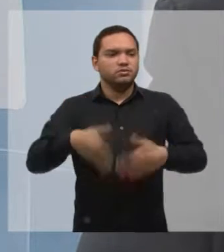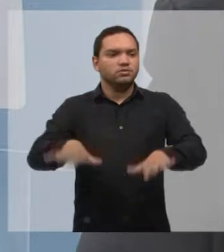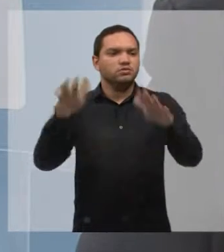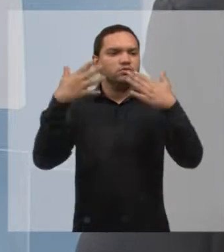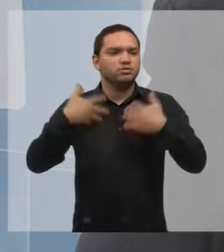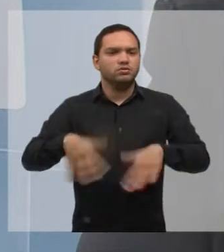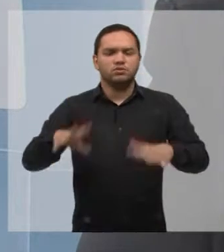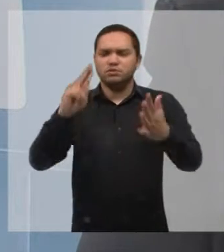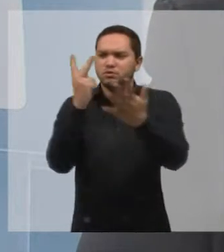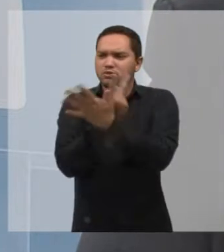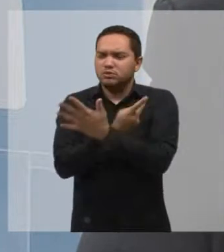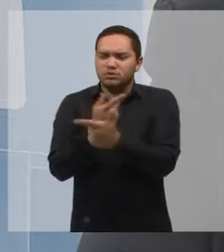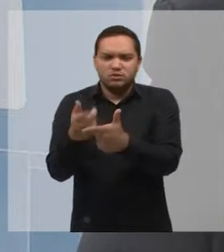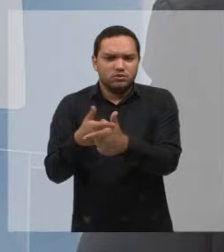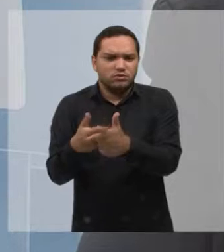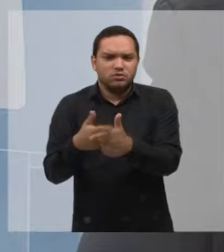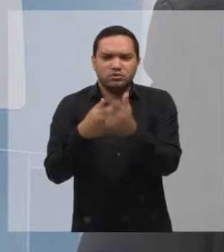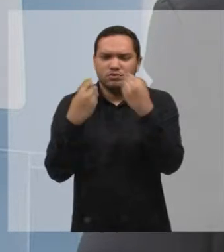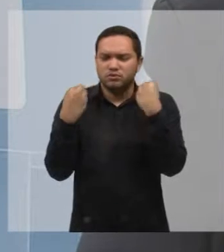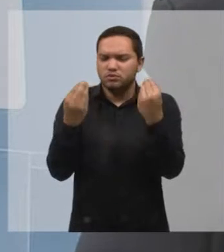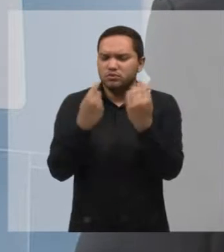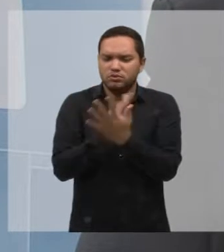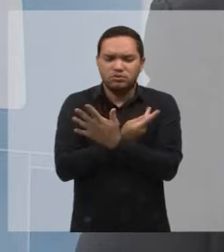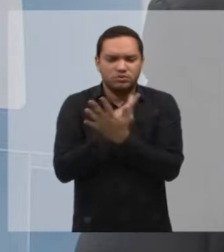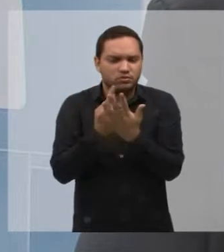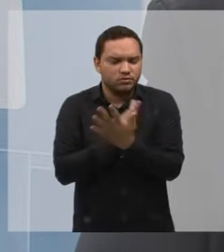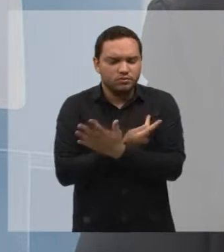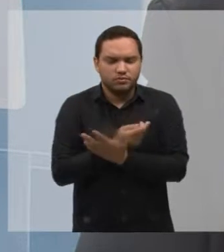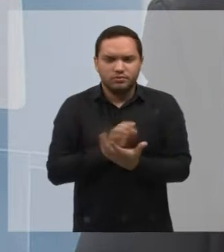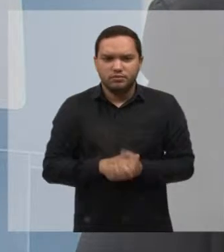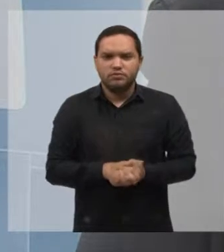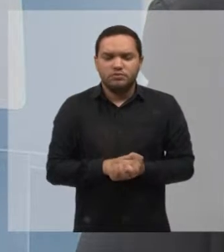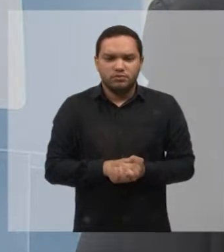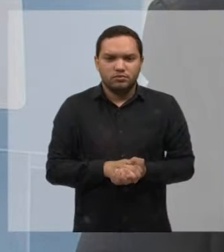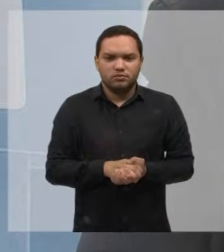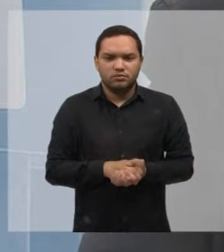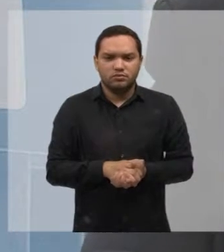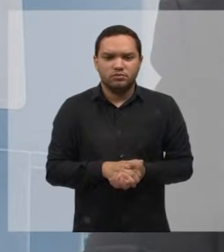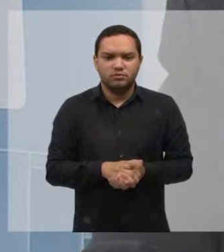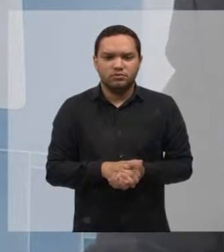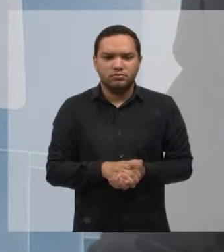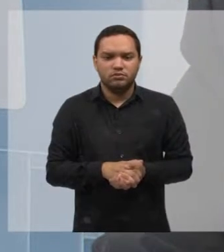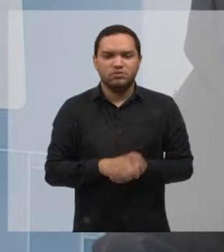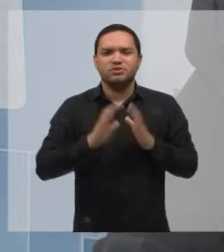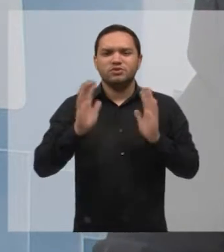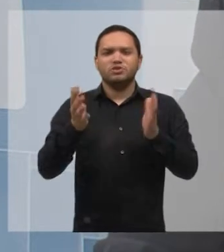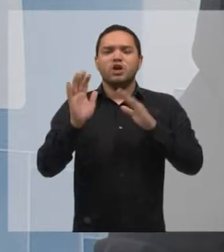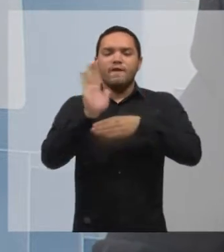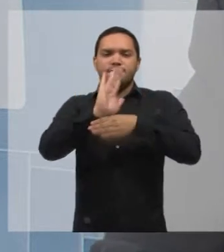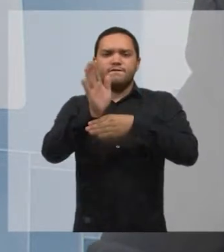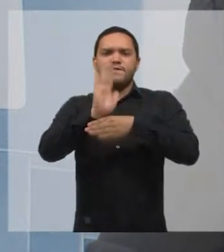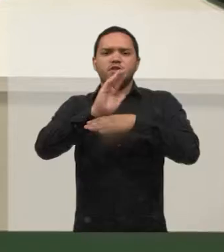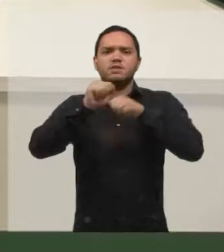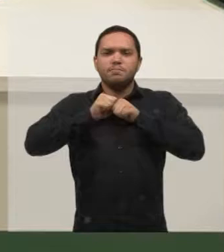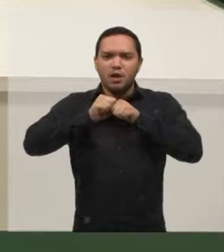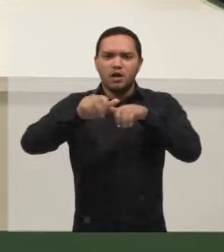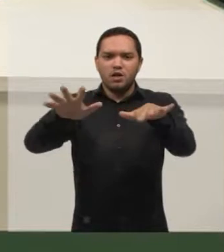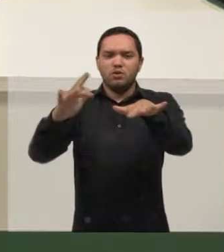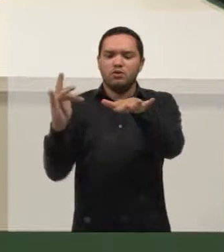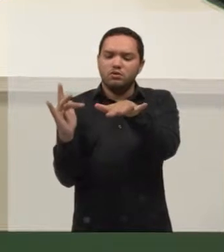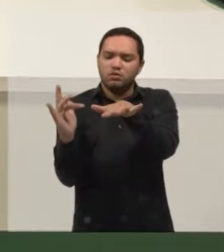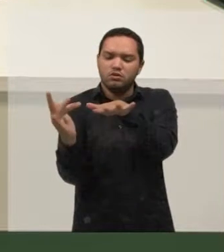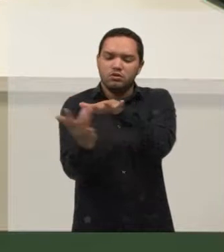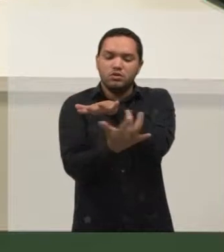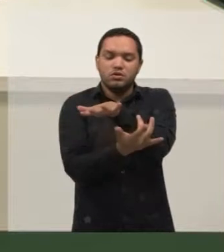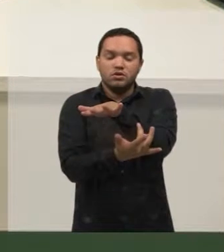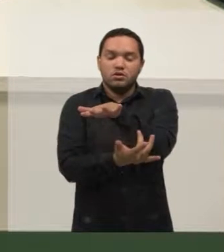correr, sabendo que aquilo poderia acontecer. É tão fato um vídeo que está rodando nas redes sociais, Luiz, aí,